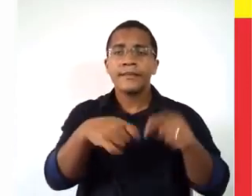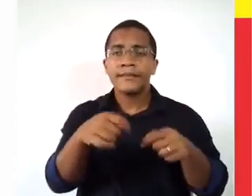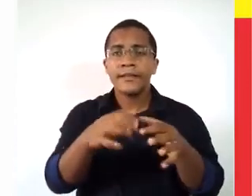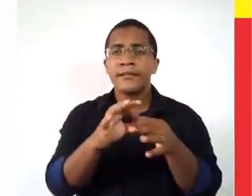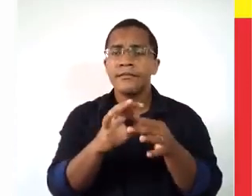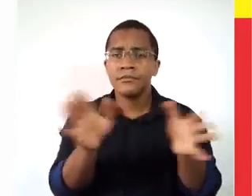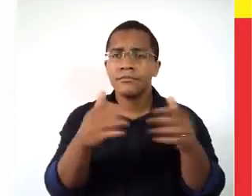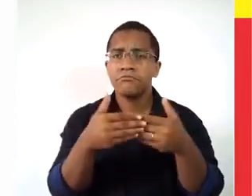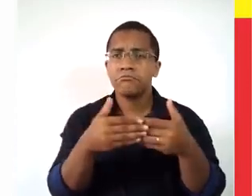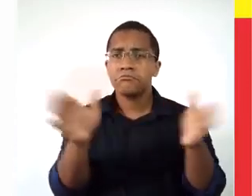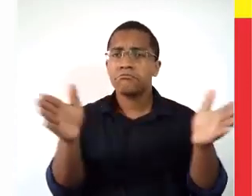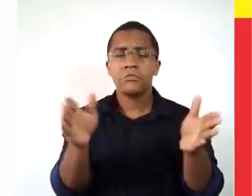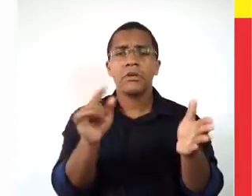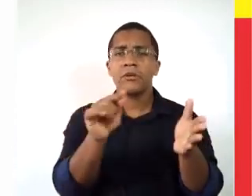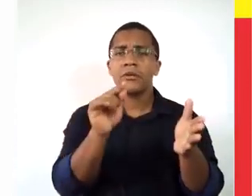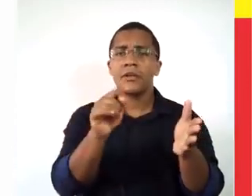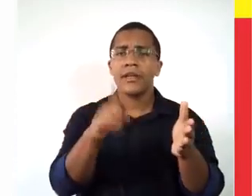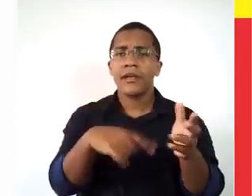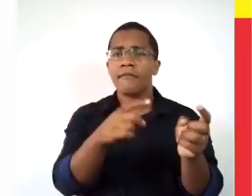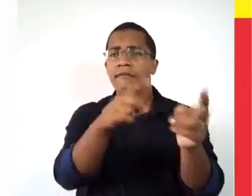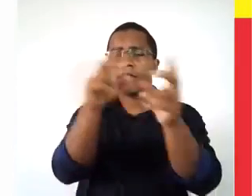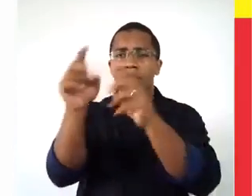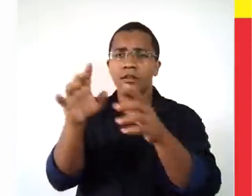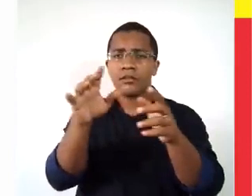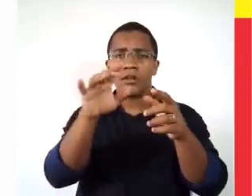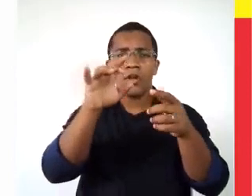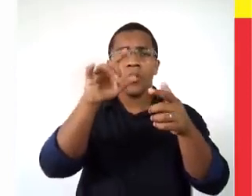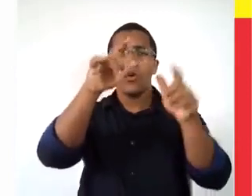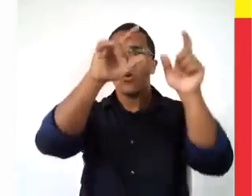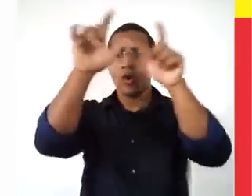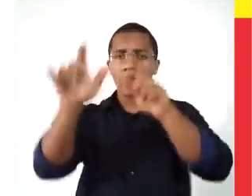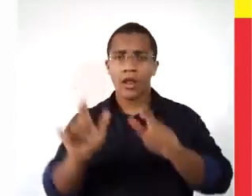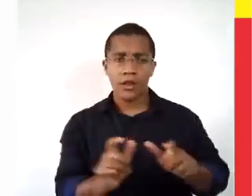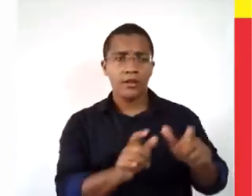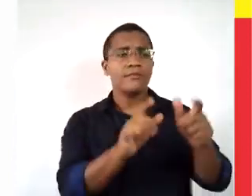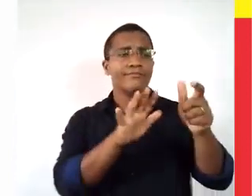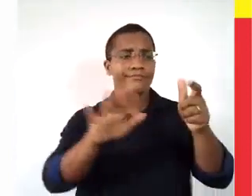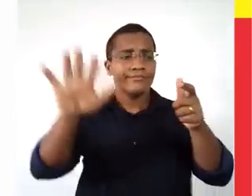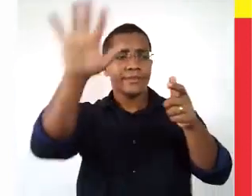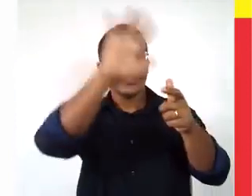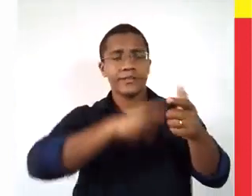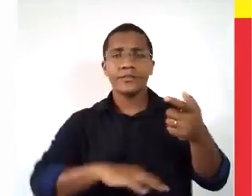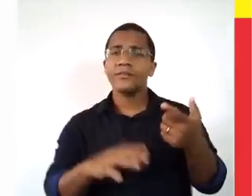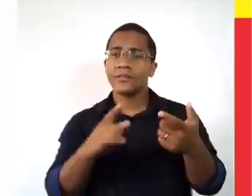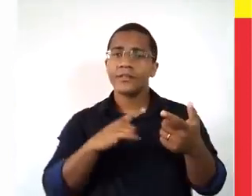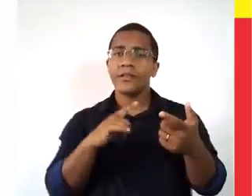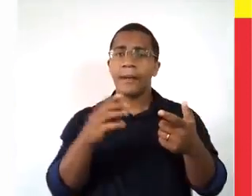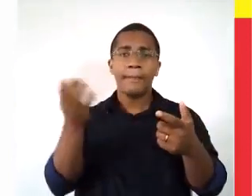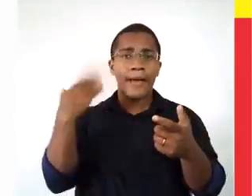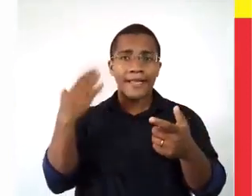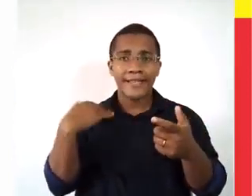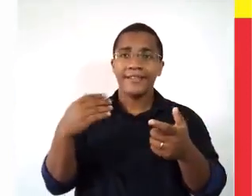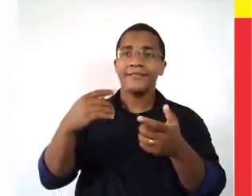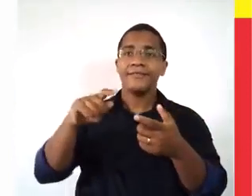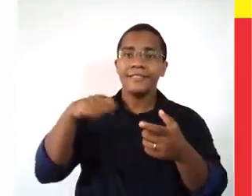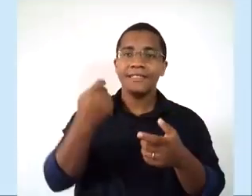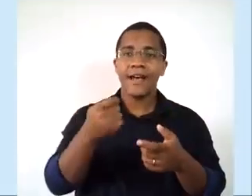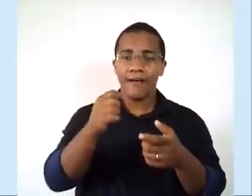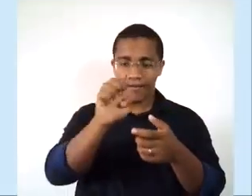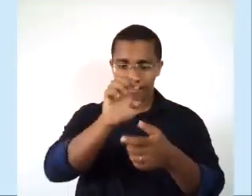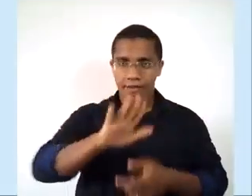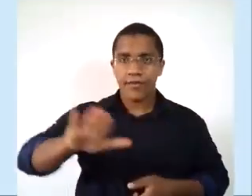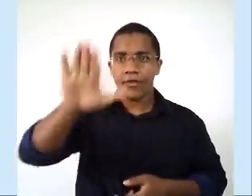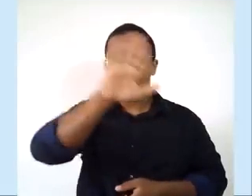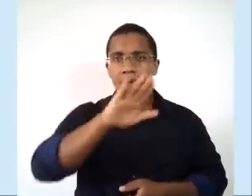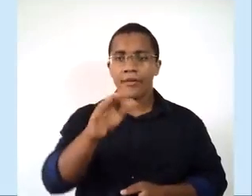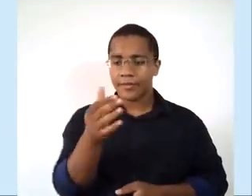livre circulação entre essas 6 regiões. Por um longo tempo foi chamada de Europa dos Seis. Tá? Então, a Europa